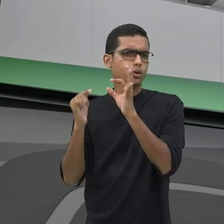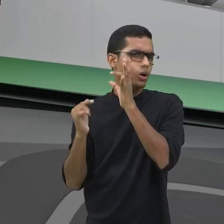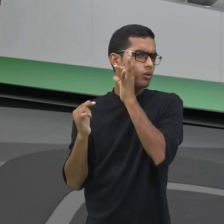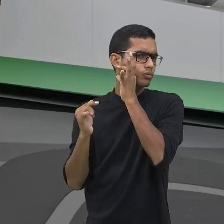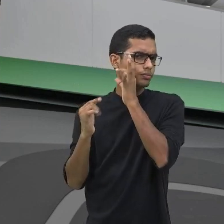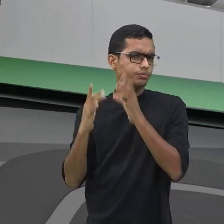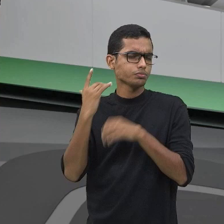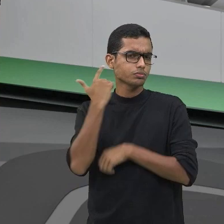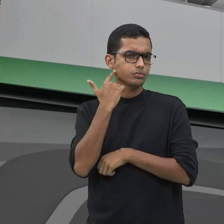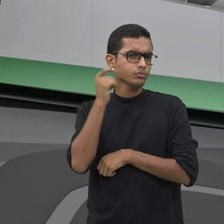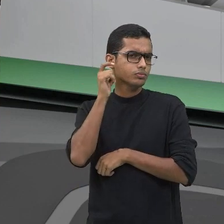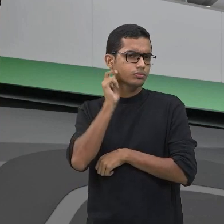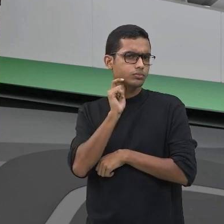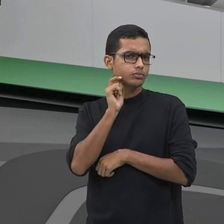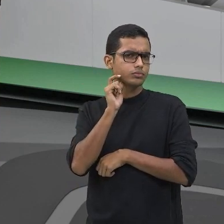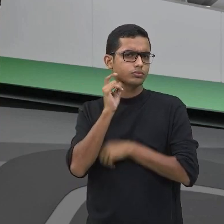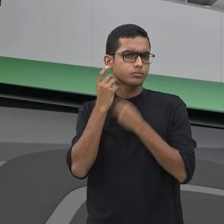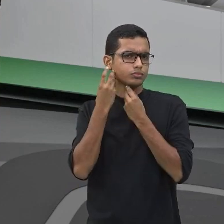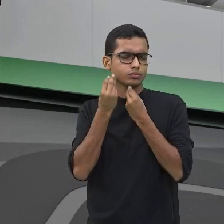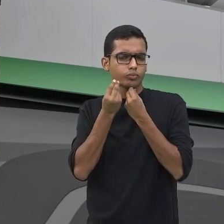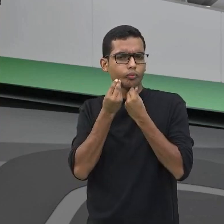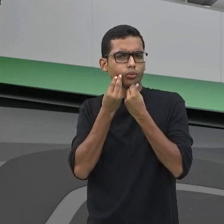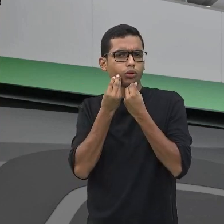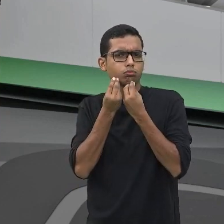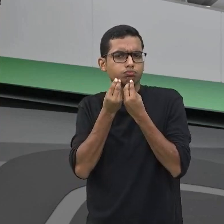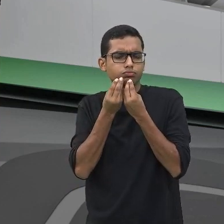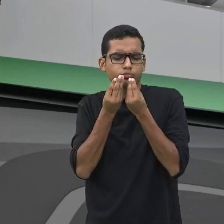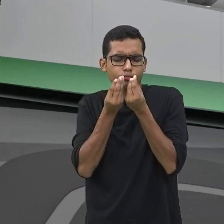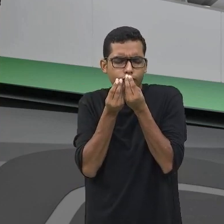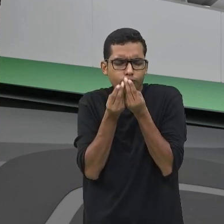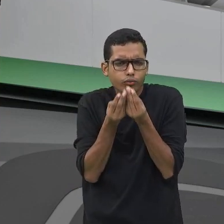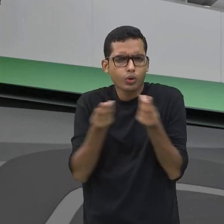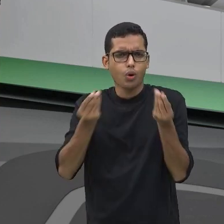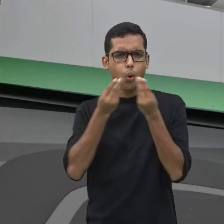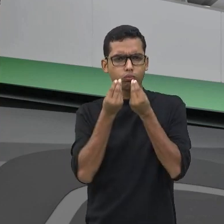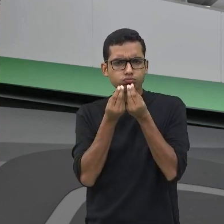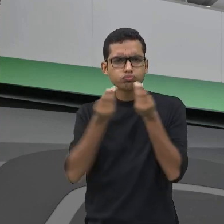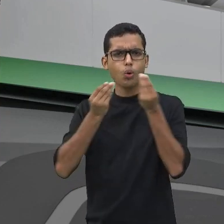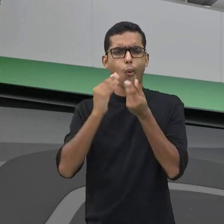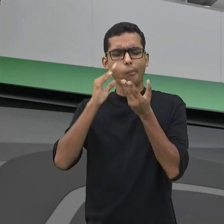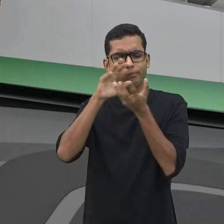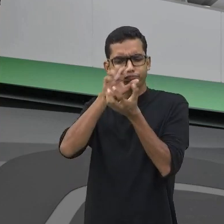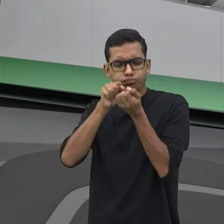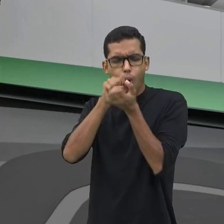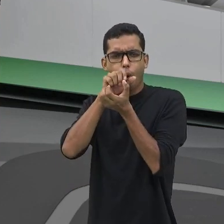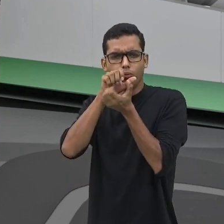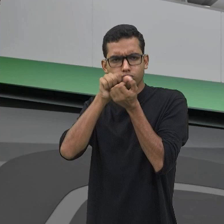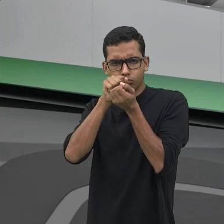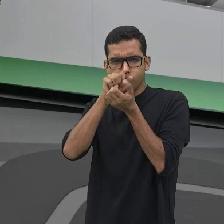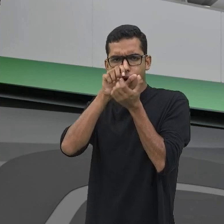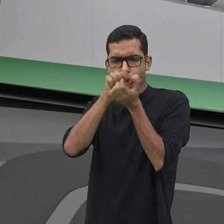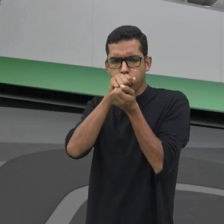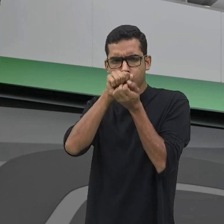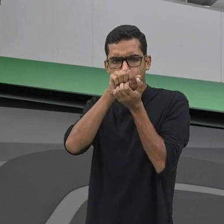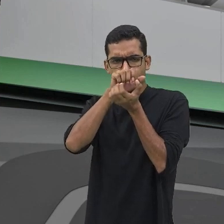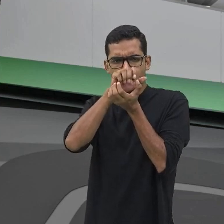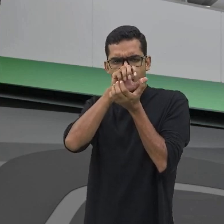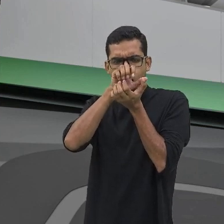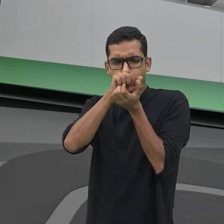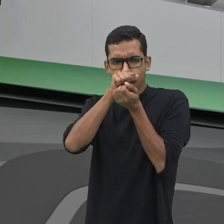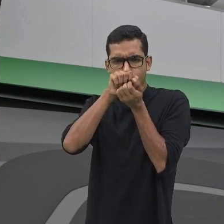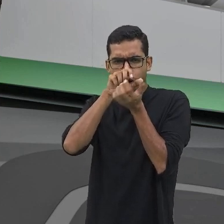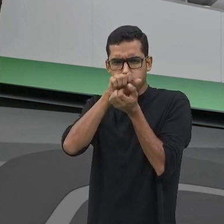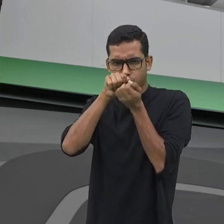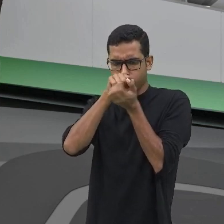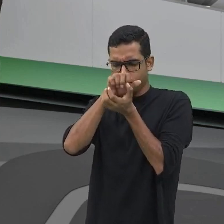Elas vão liberar saliva. Tá vendo esse canalzinho aqui, ó? Vou tirar. Ó, tem um canalzinho bem aqui, ó.